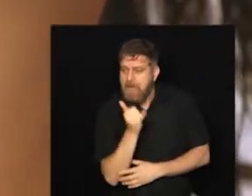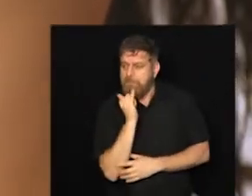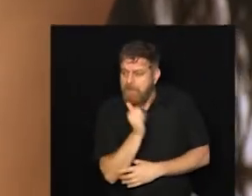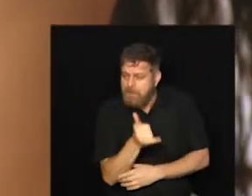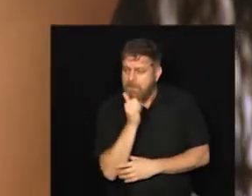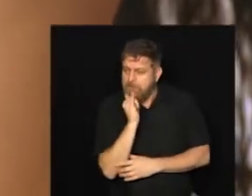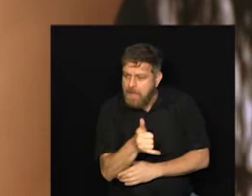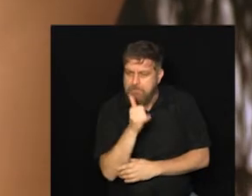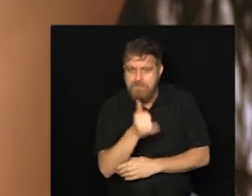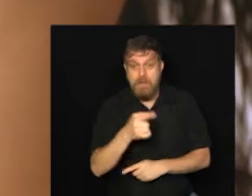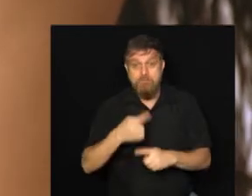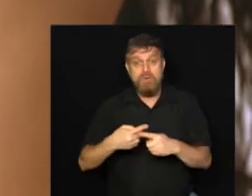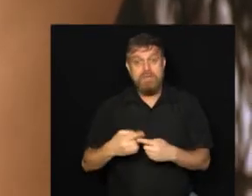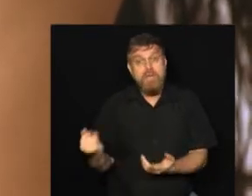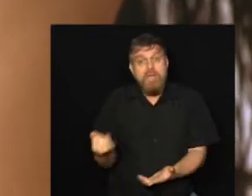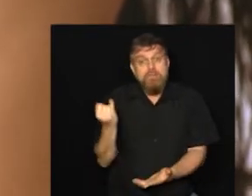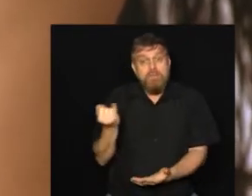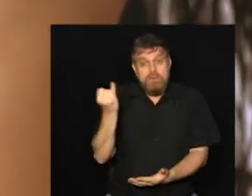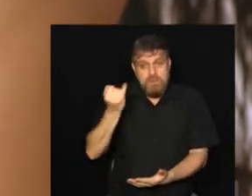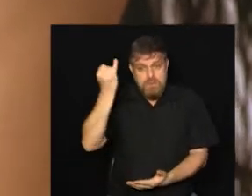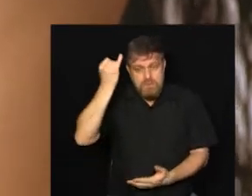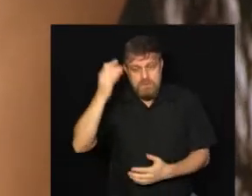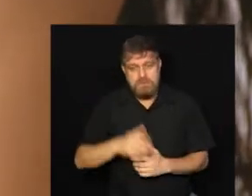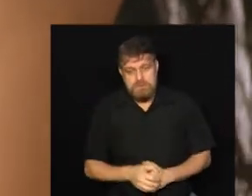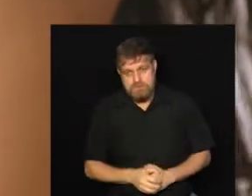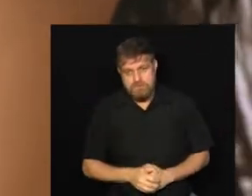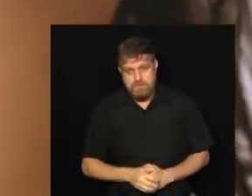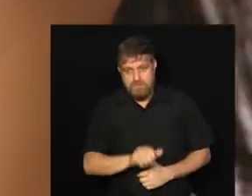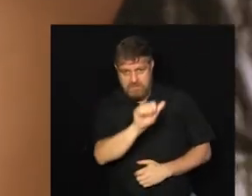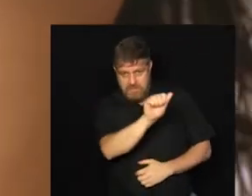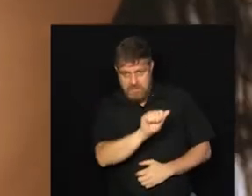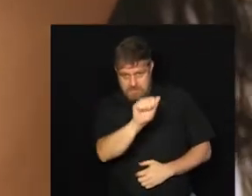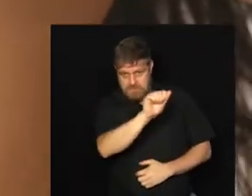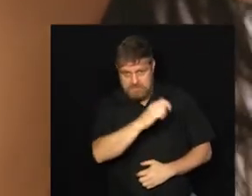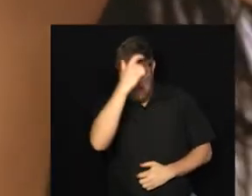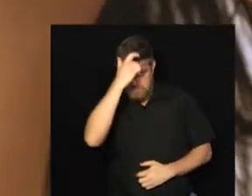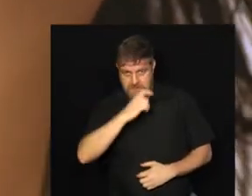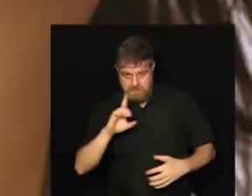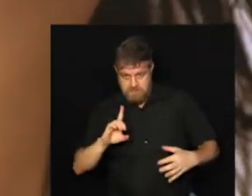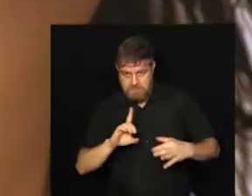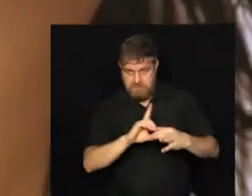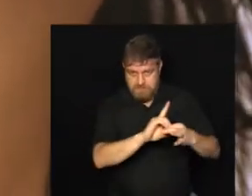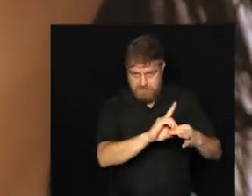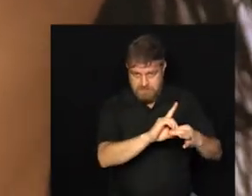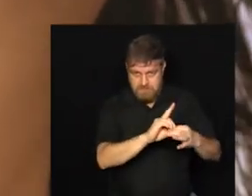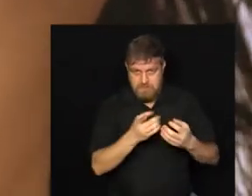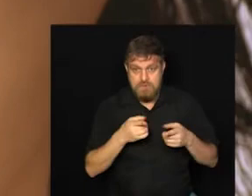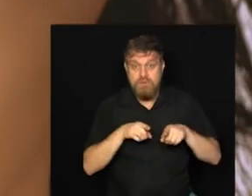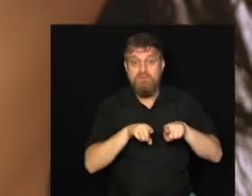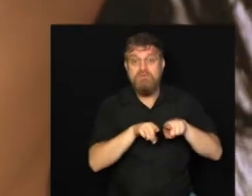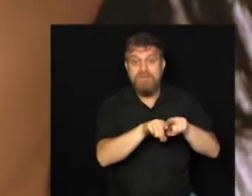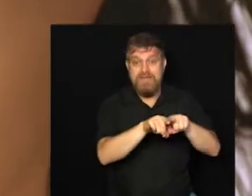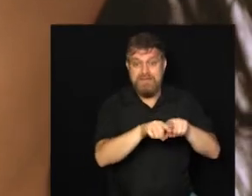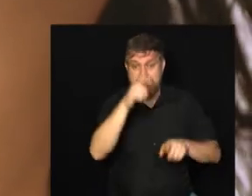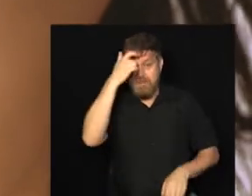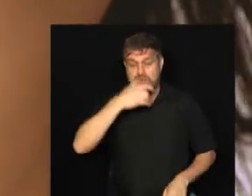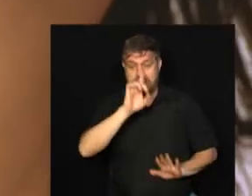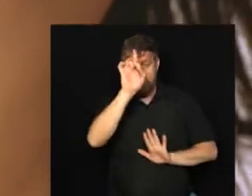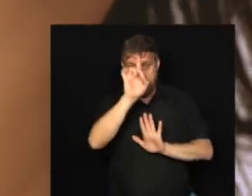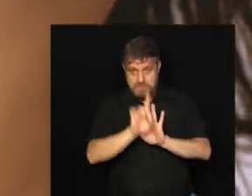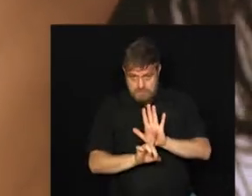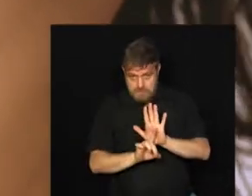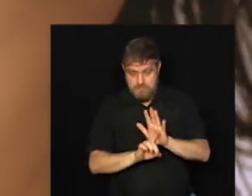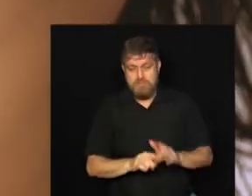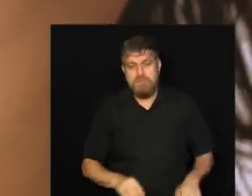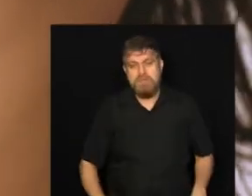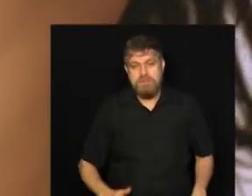porque é muito importante, tanto que a associação que nós fazemos parte, somos filiados, somos uma das diretoras, que é a